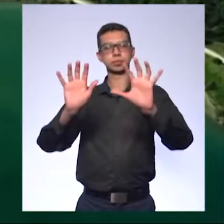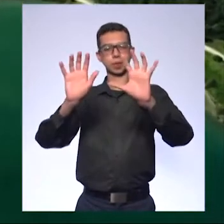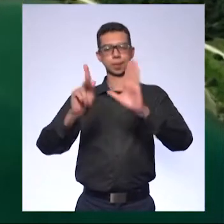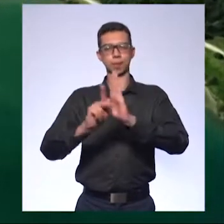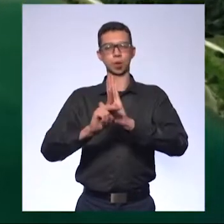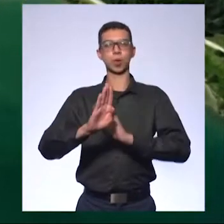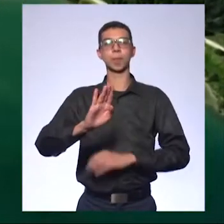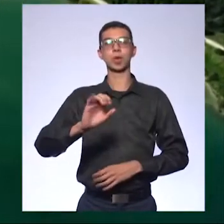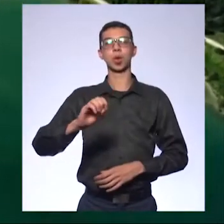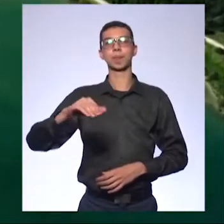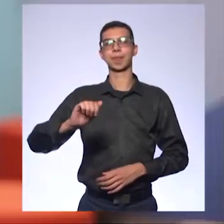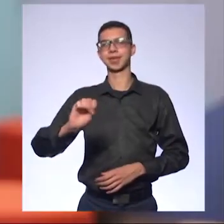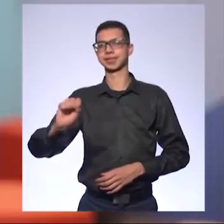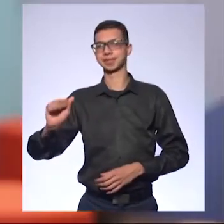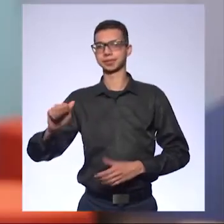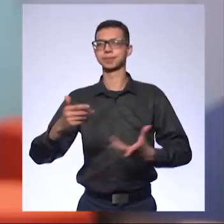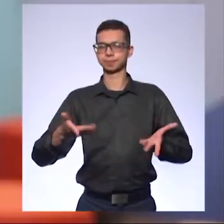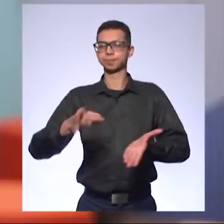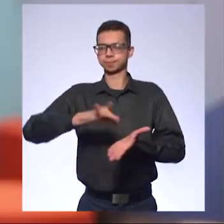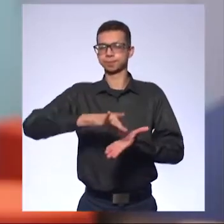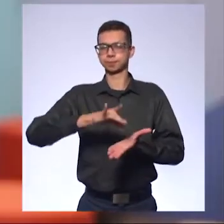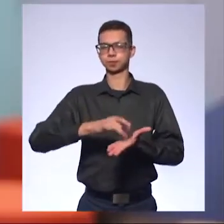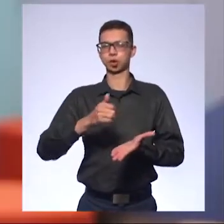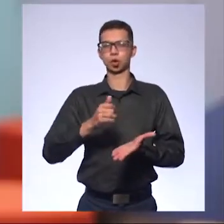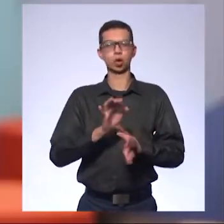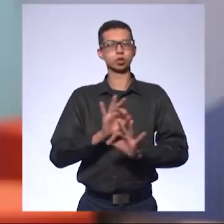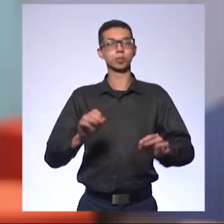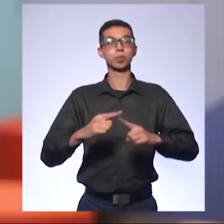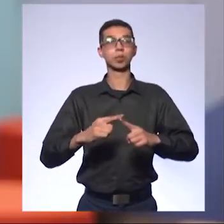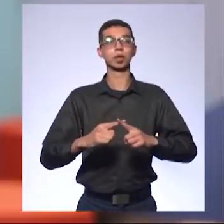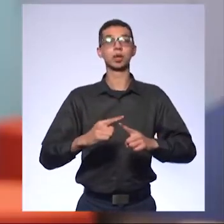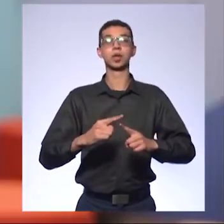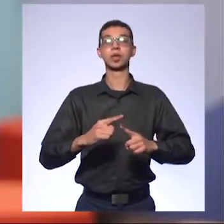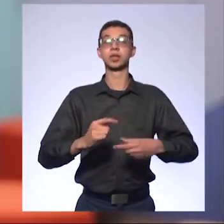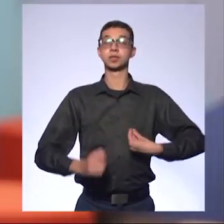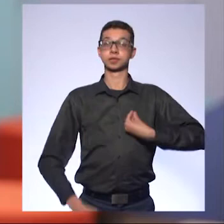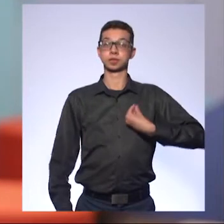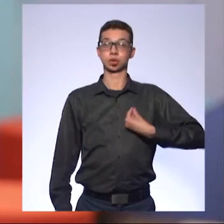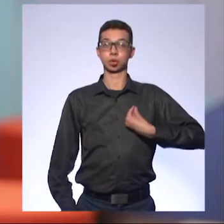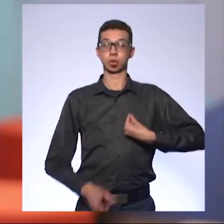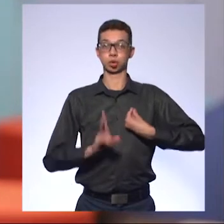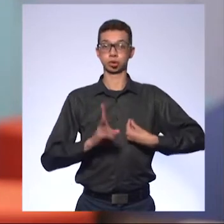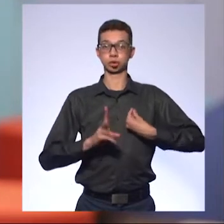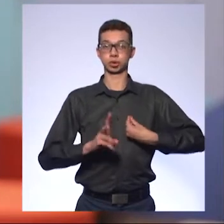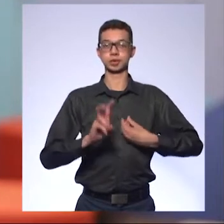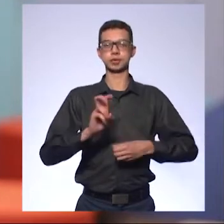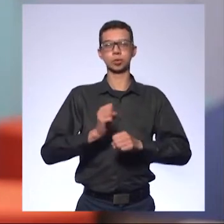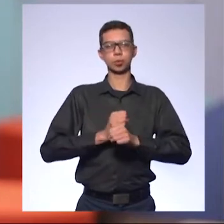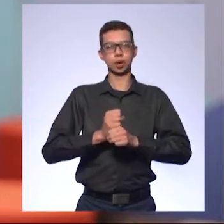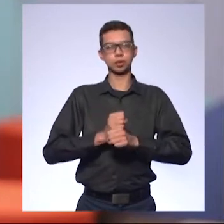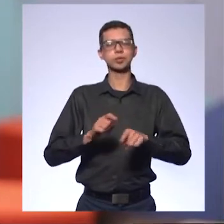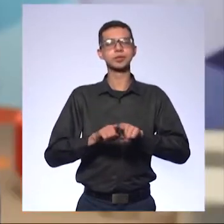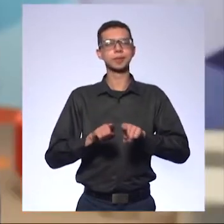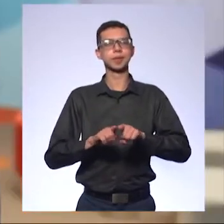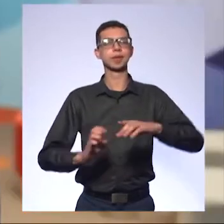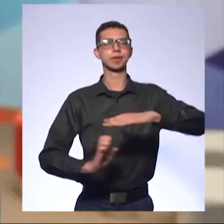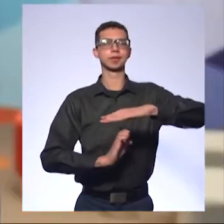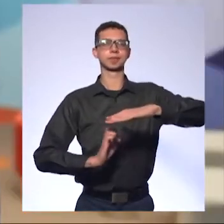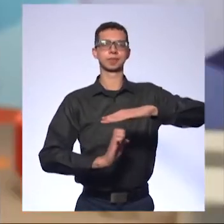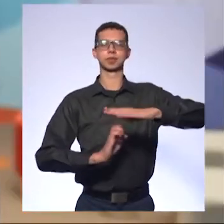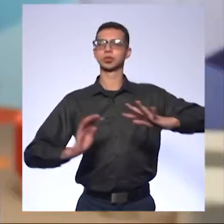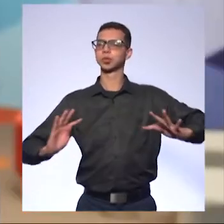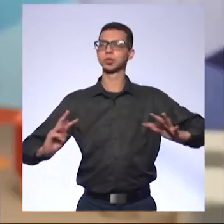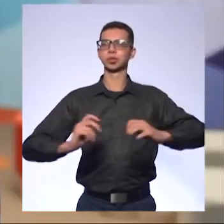bastante sucesso, real, porque ele está operando já há 5 anos, e também de aprendizado para toda a empresa. A